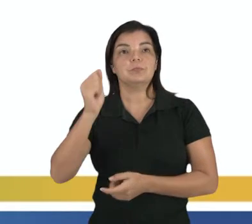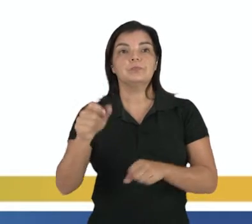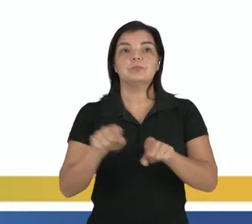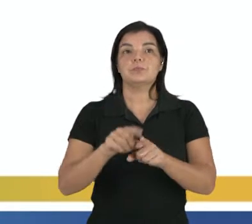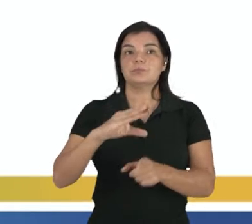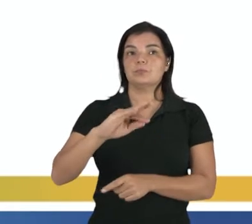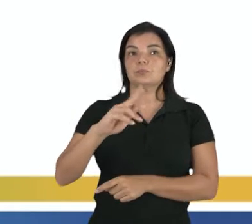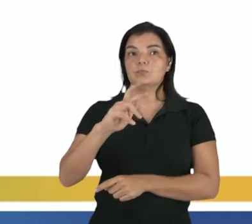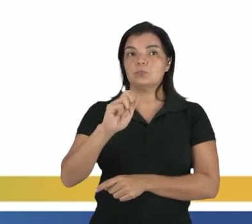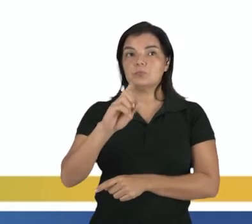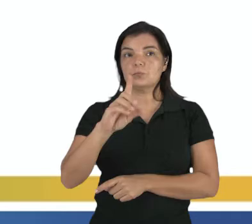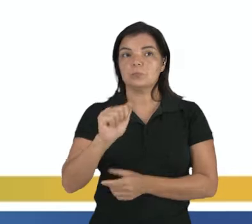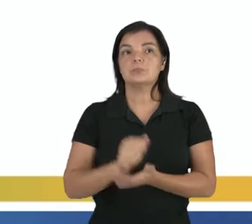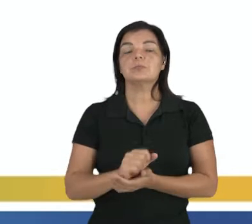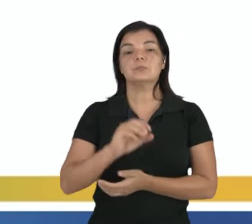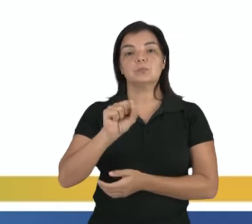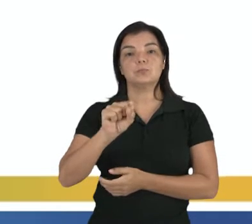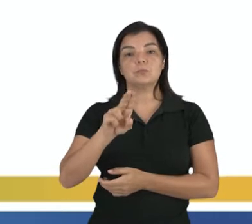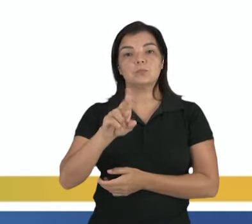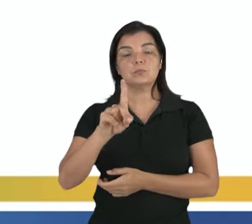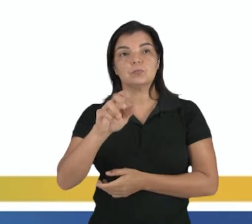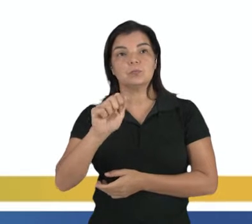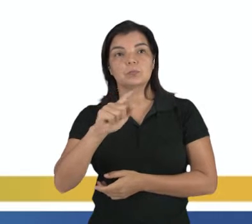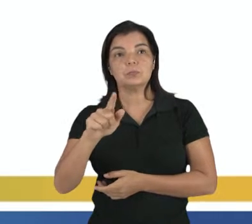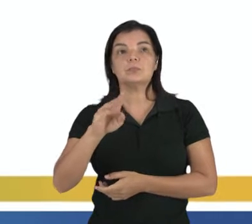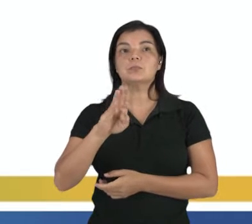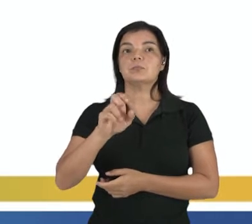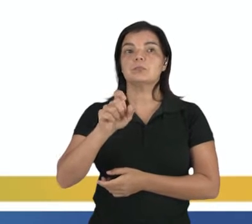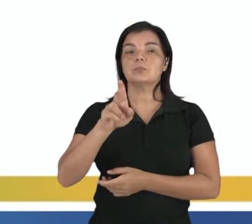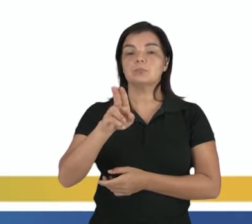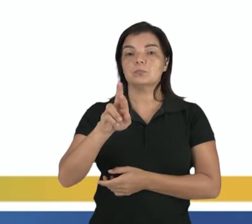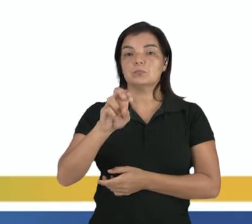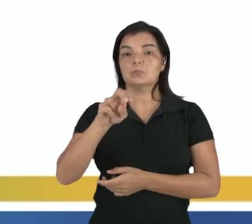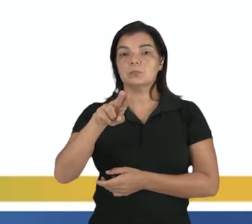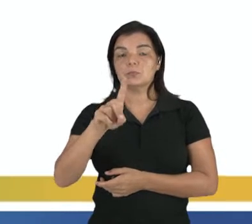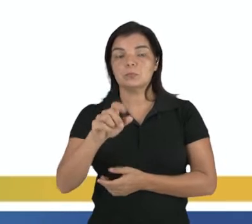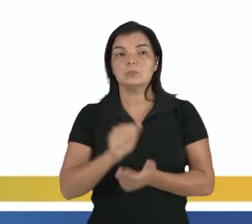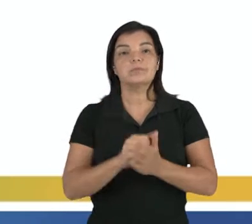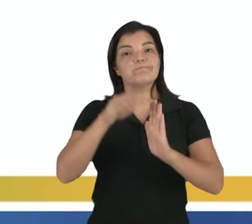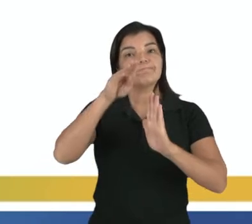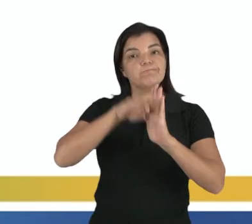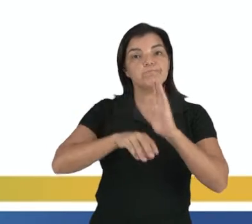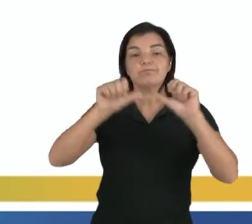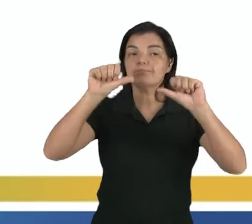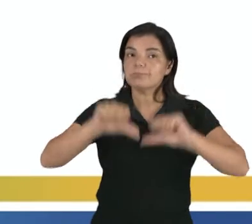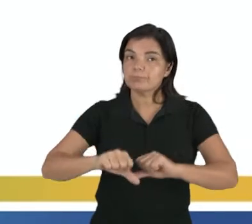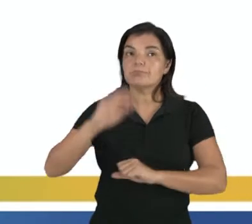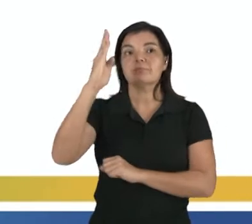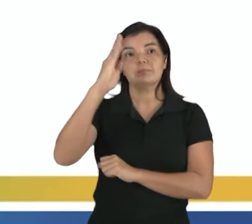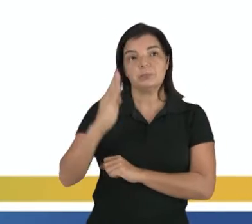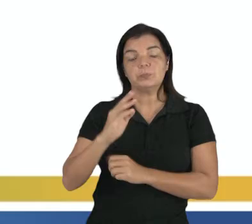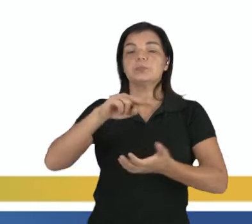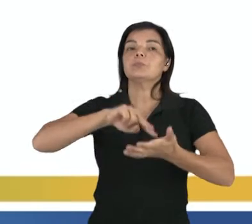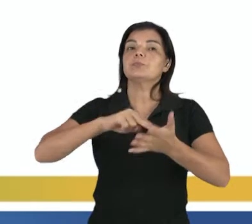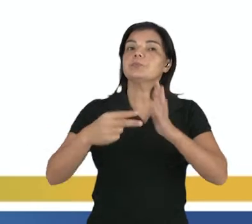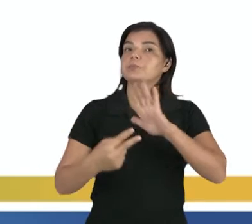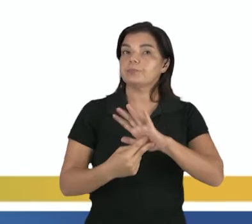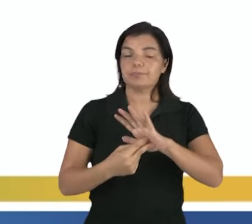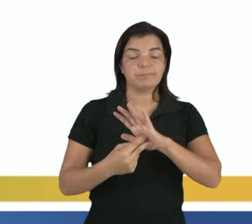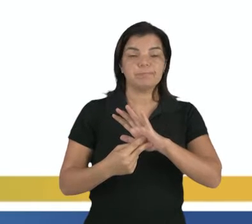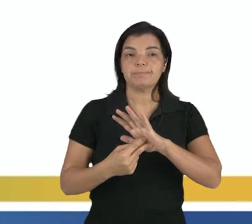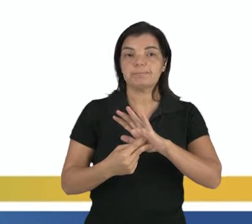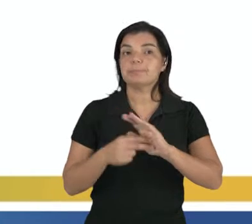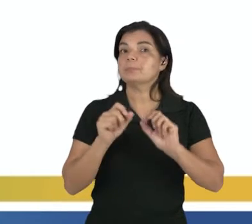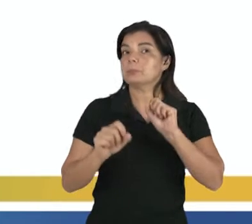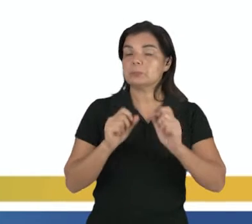Chad, Sudão, Burundi. E lá o nosso Brasil numa posição bem baixa, Isso significa que nós não